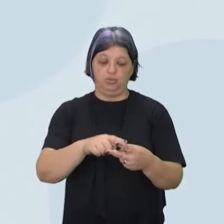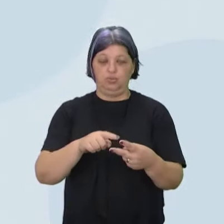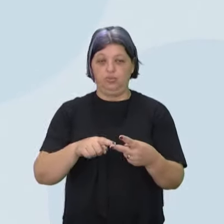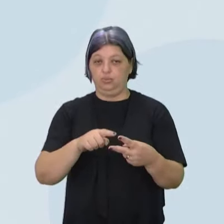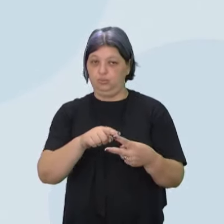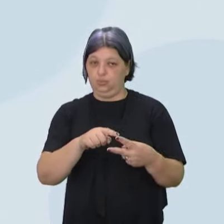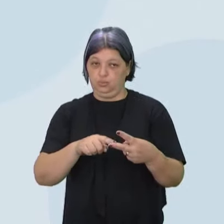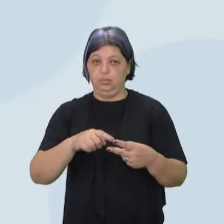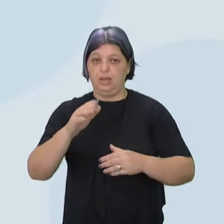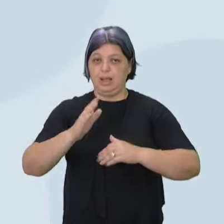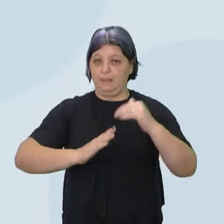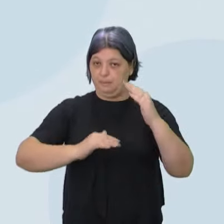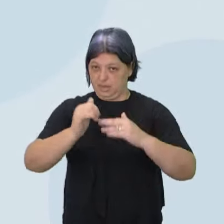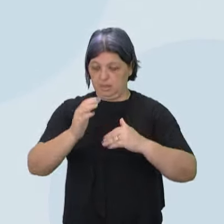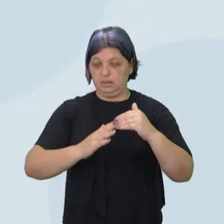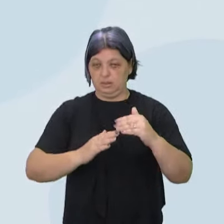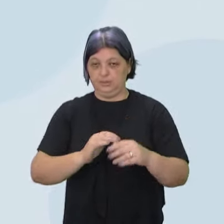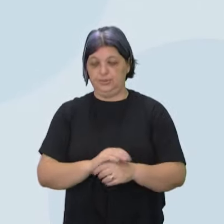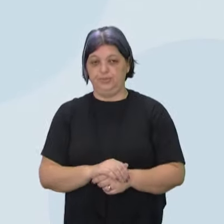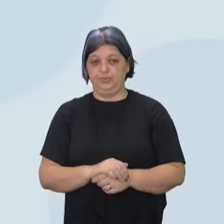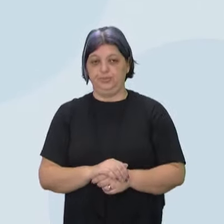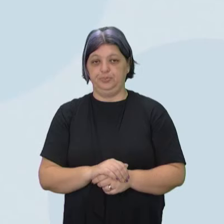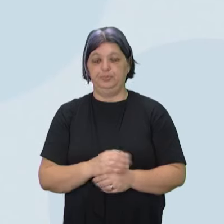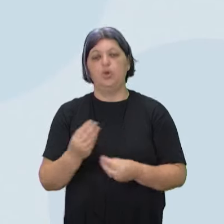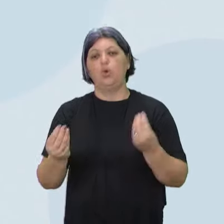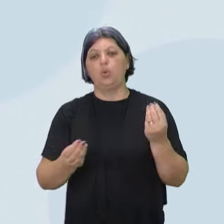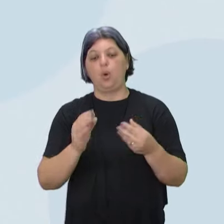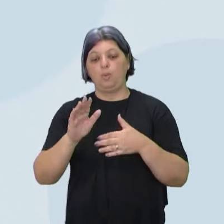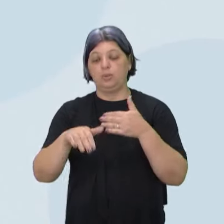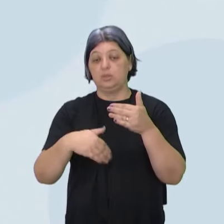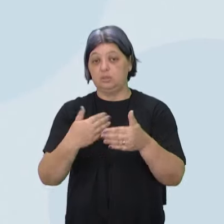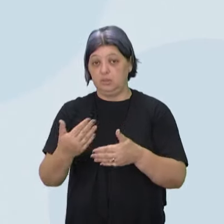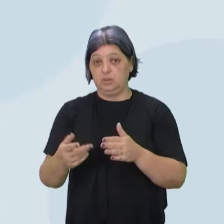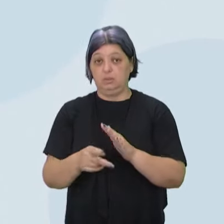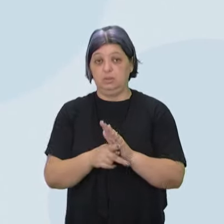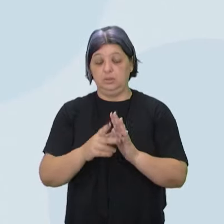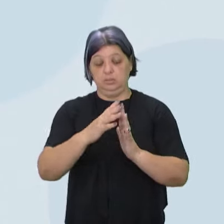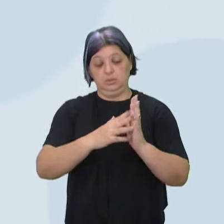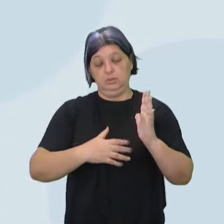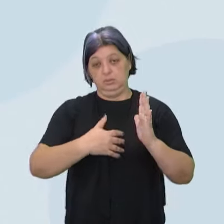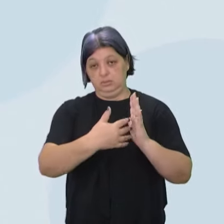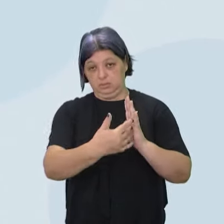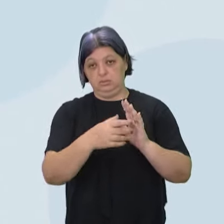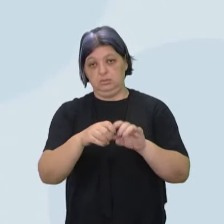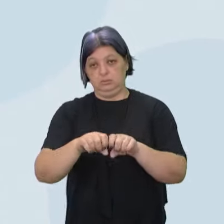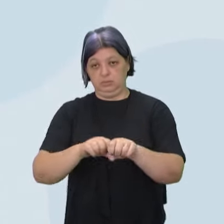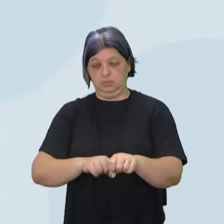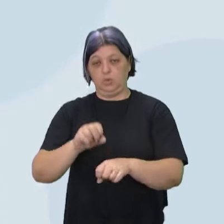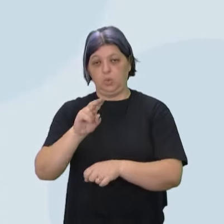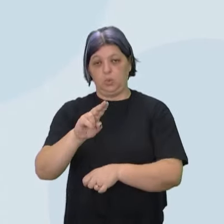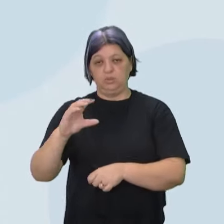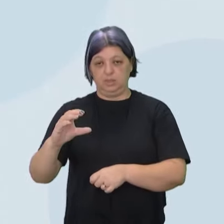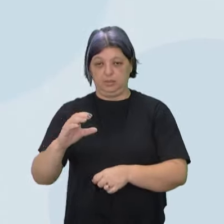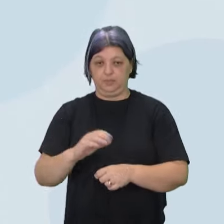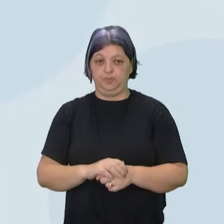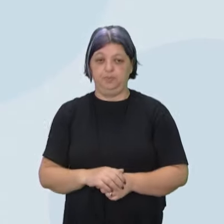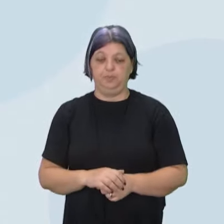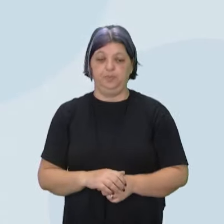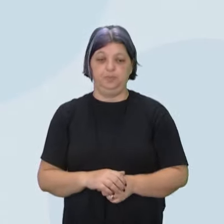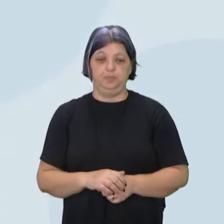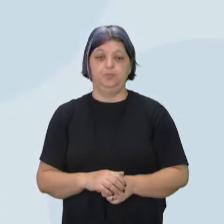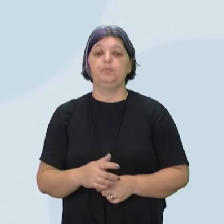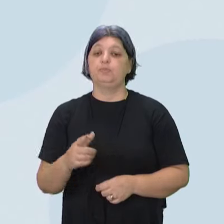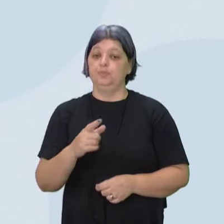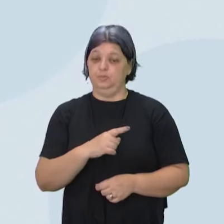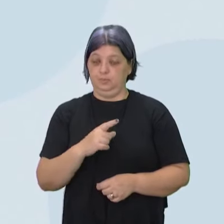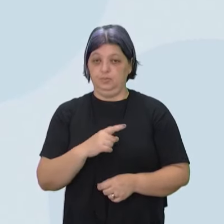nas habilidades, tá? Como desenvolvê-las nesses itinerários formativos, na nossa unidade curricular. Então, a gente tem aqui